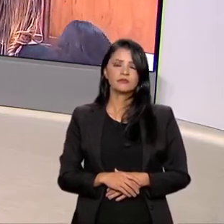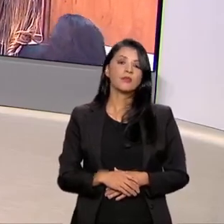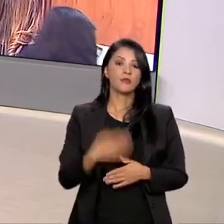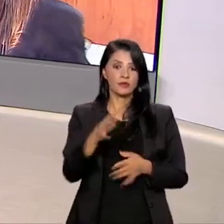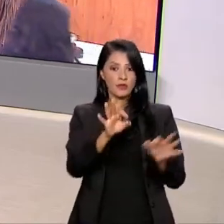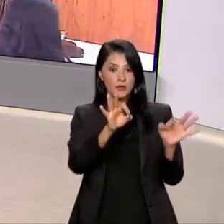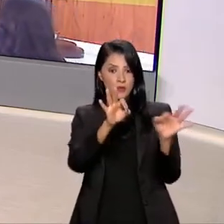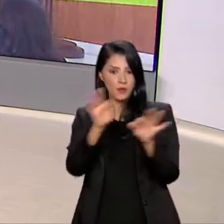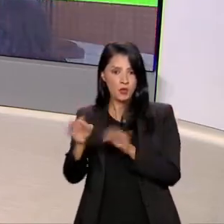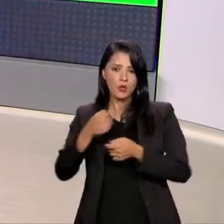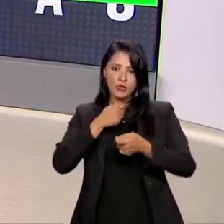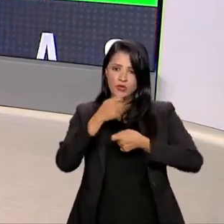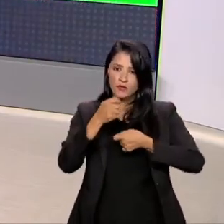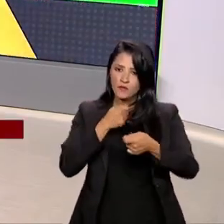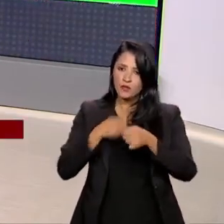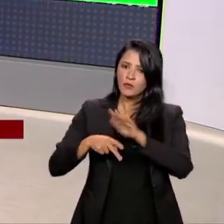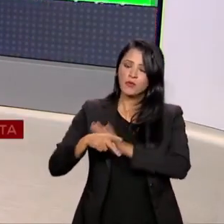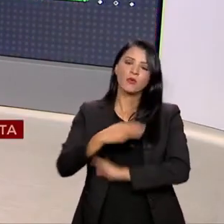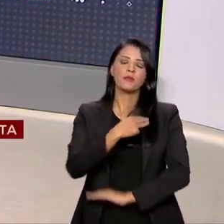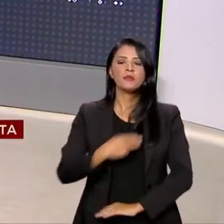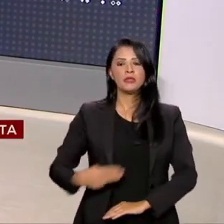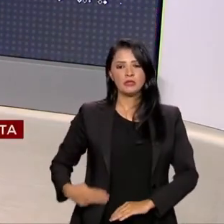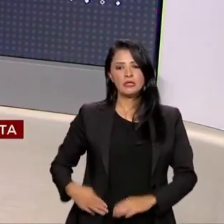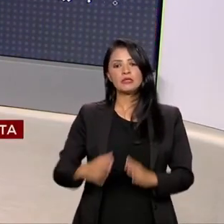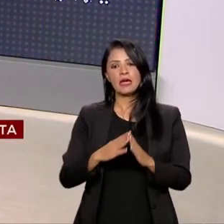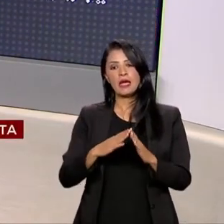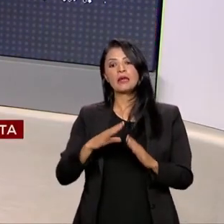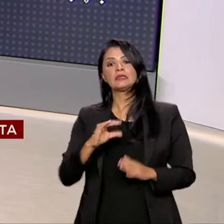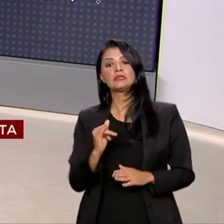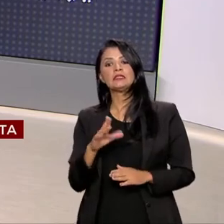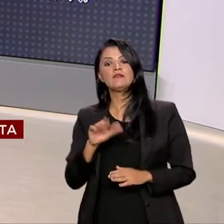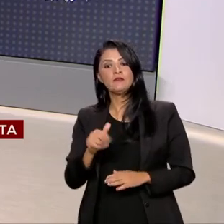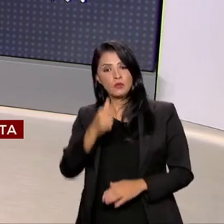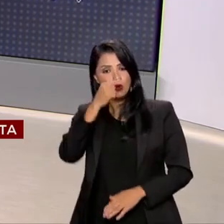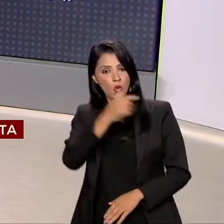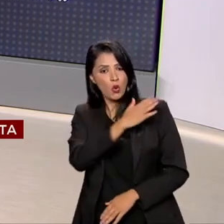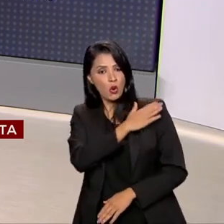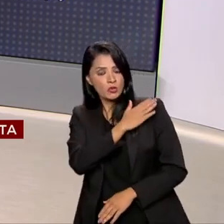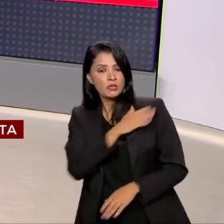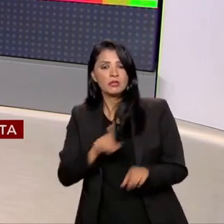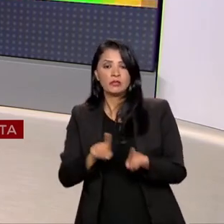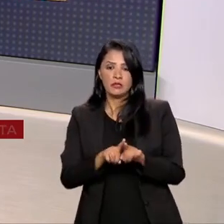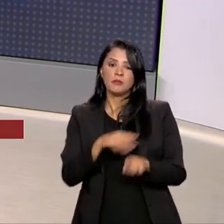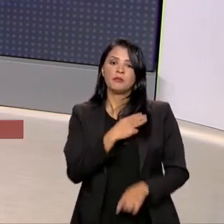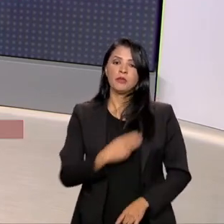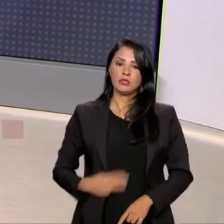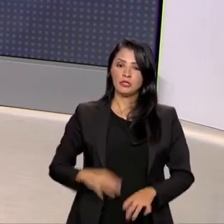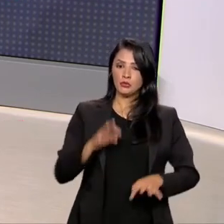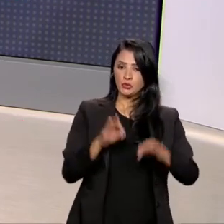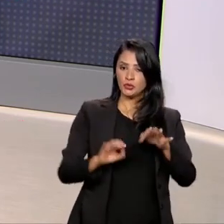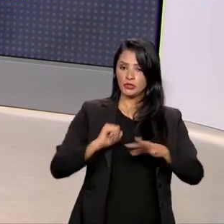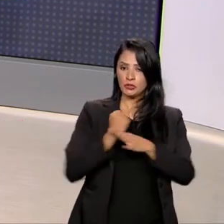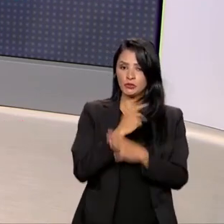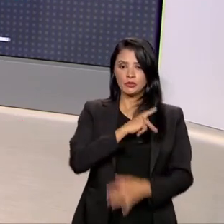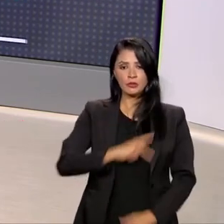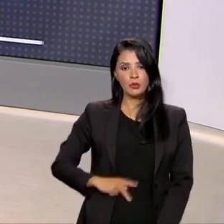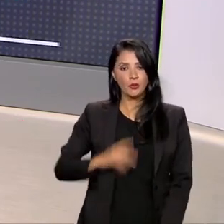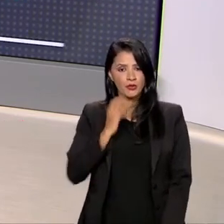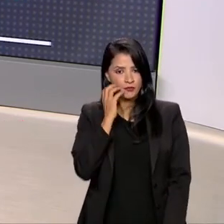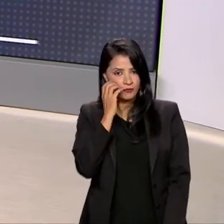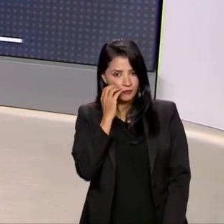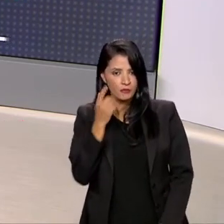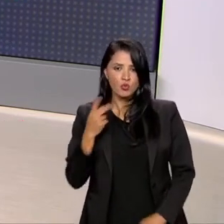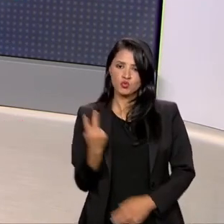Você acompanhou aí a entrevista coletiva do ministro da Casa Civil, Rui Costa, e do ministro da Justiça e Segurança Pública, Flávio Dino.